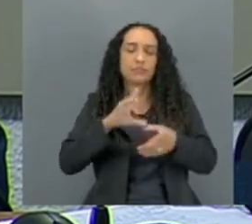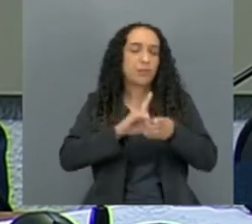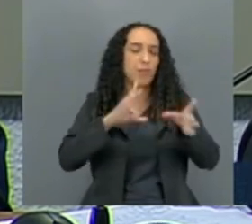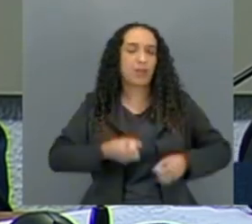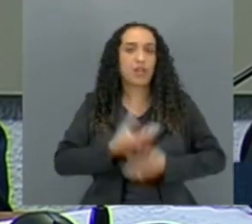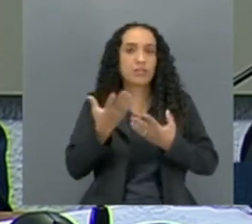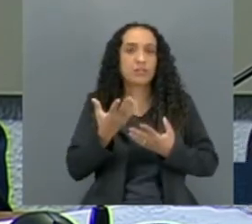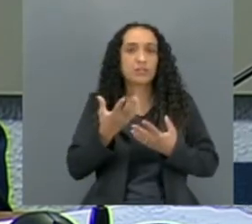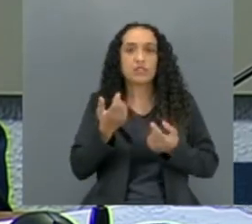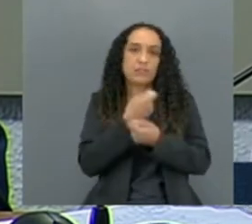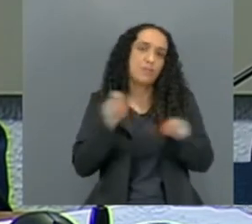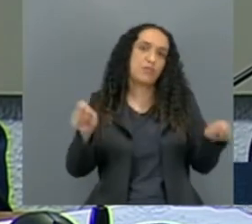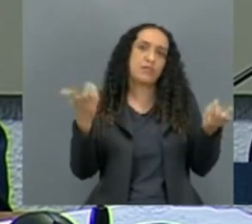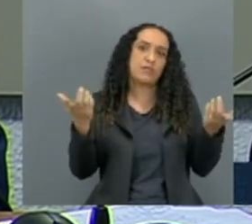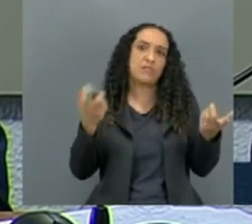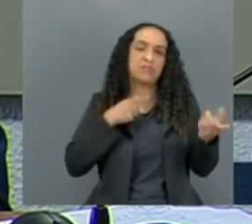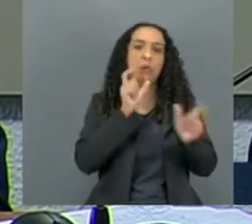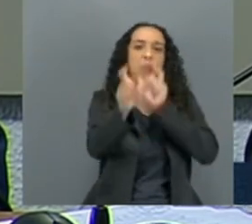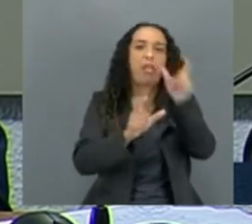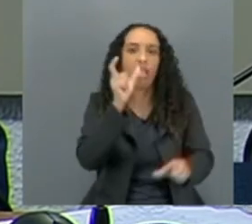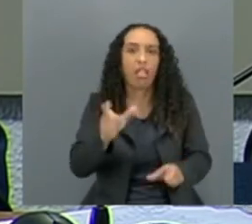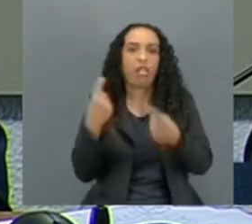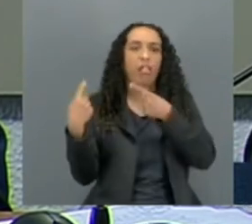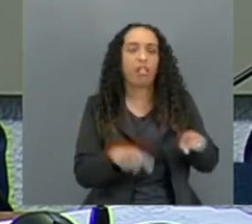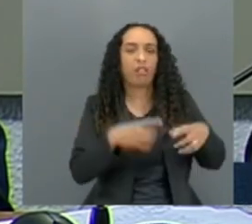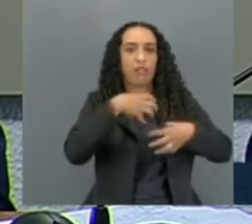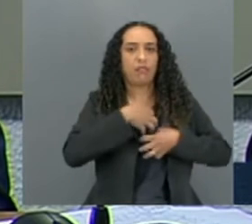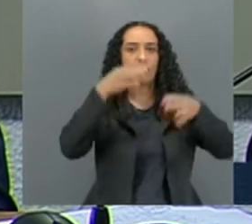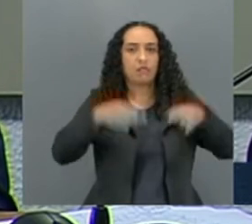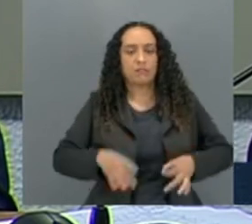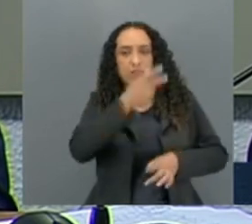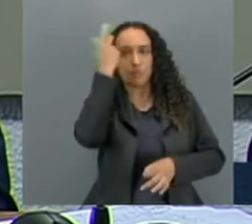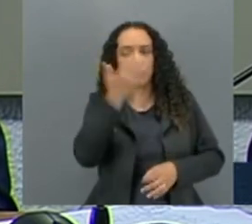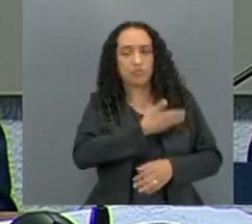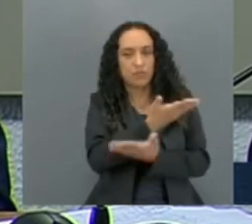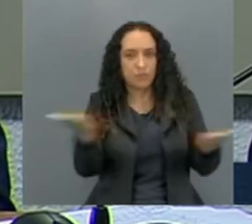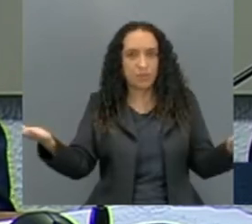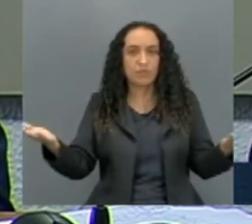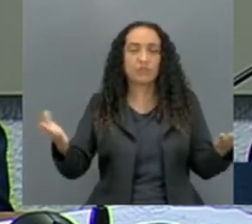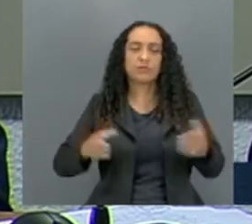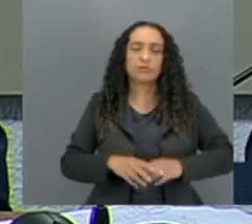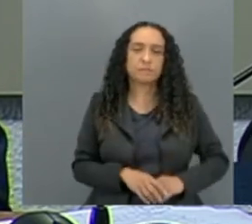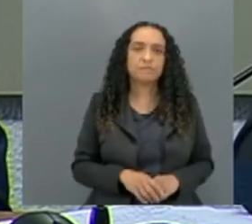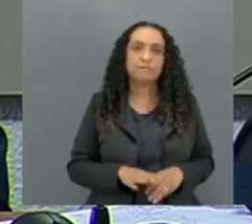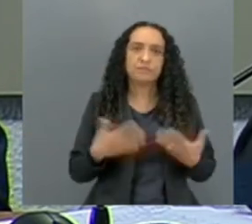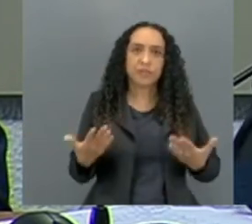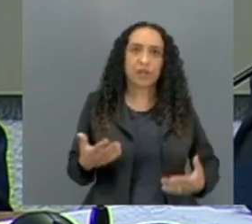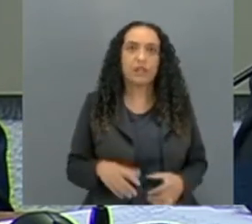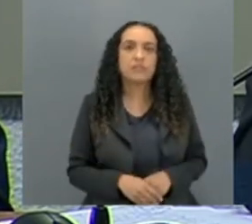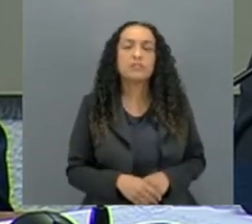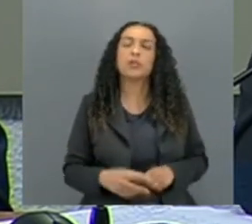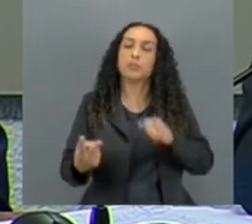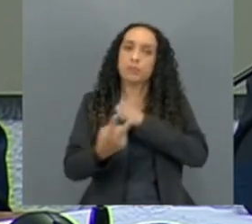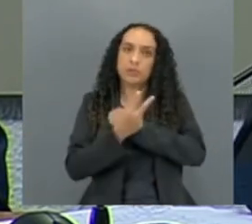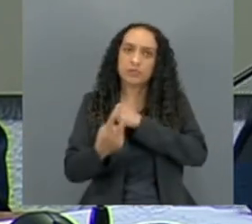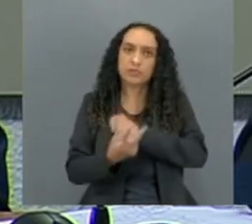seria inviabilizado se houvesse xingamentos, ataques à honra dos companheiros, dos colegas parlamentares. Então, até em proteção